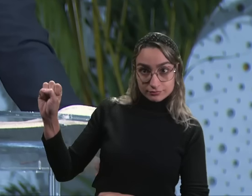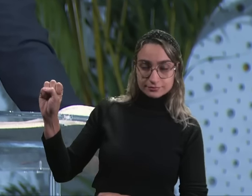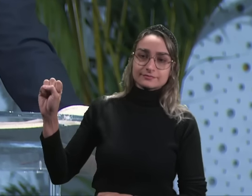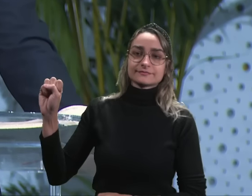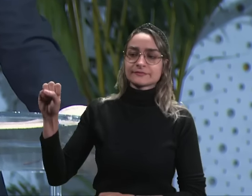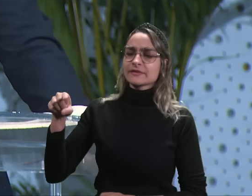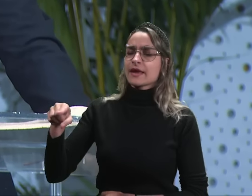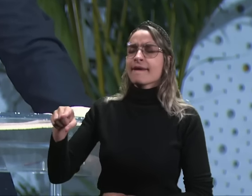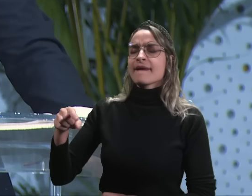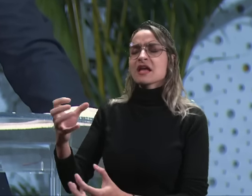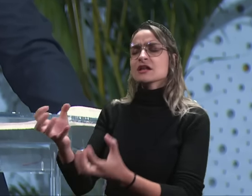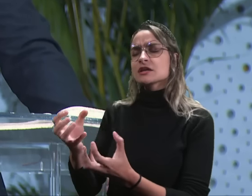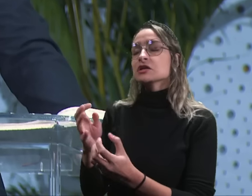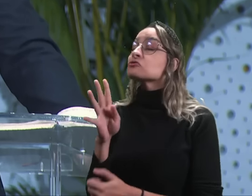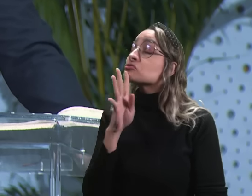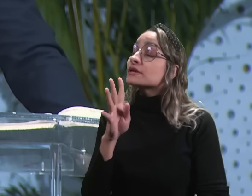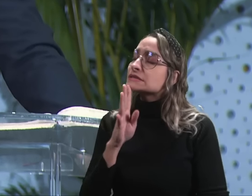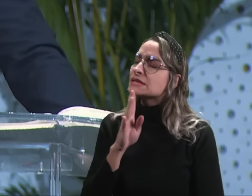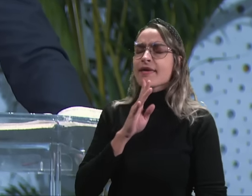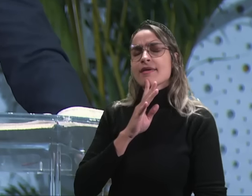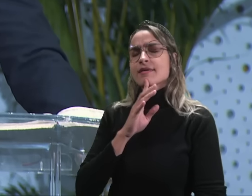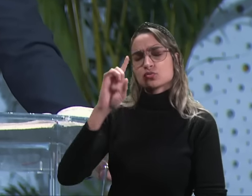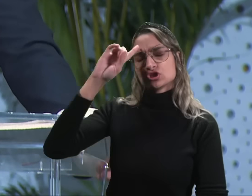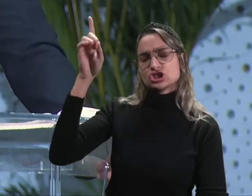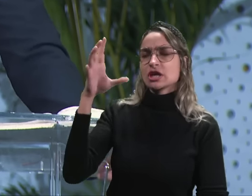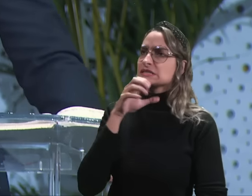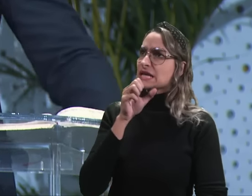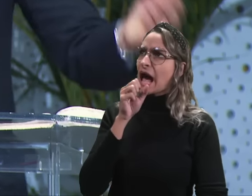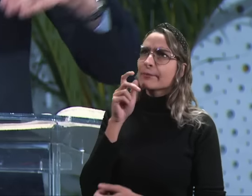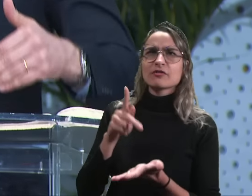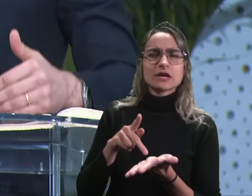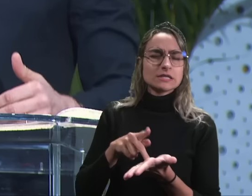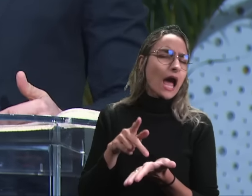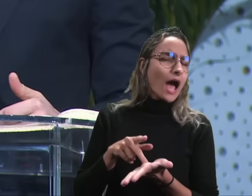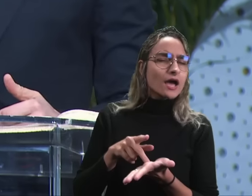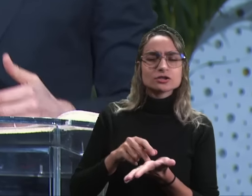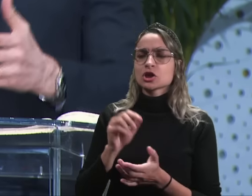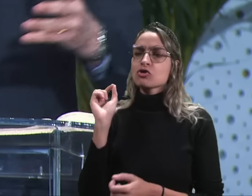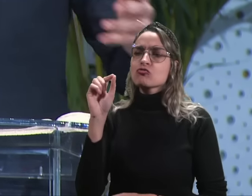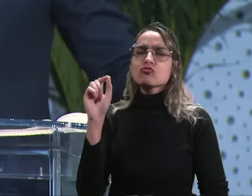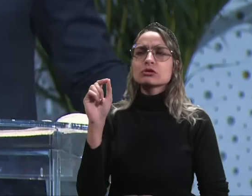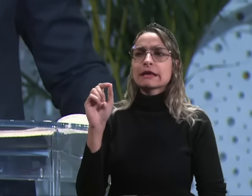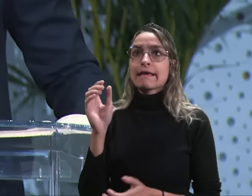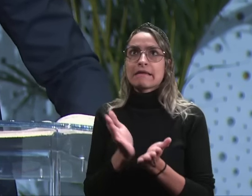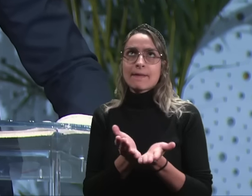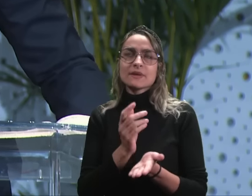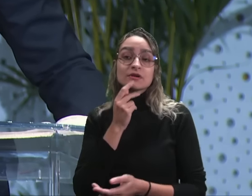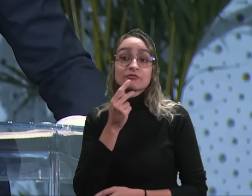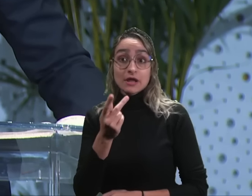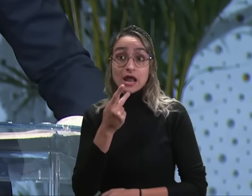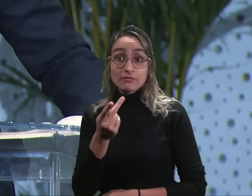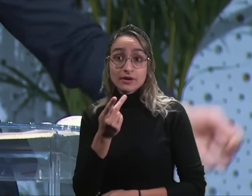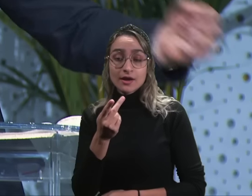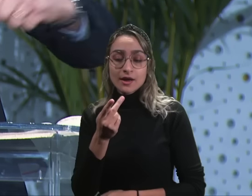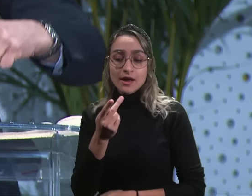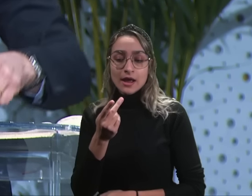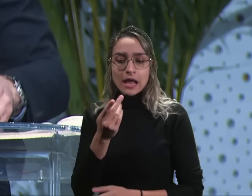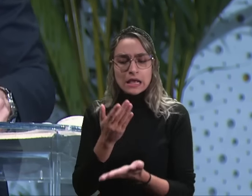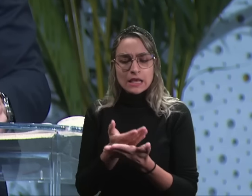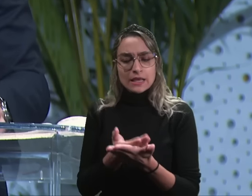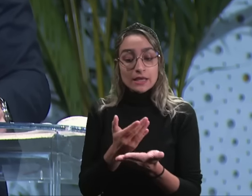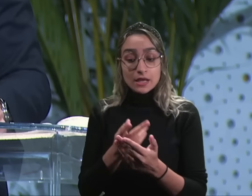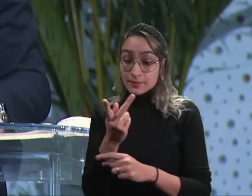quis conhecer um pouco mais sobre a verdade do sábado ele viajou se dirigiu até lá estudou com eles e aceitou o sábado do Senhor e quando ele